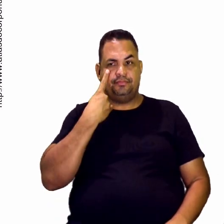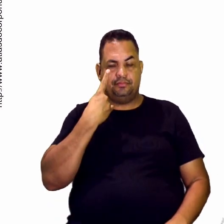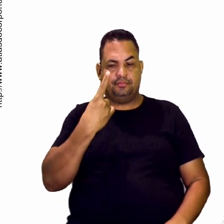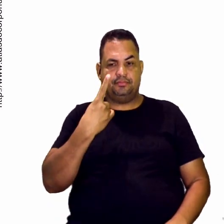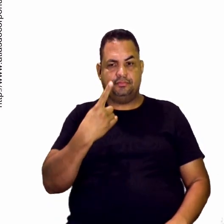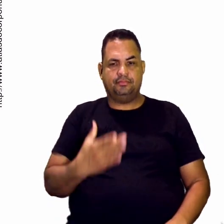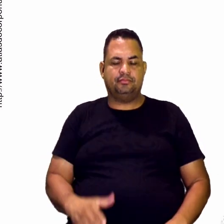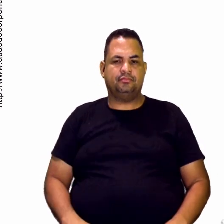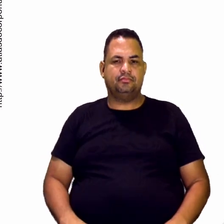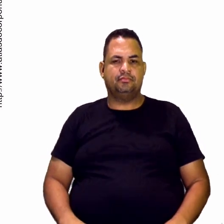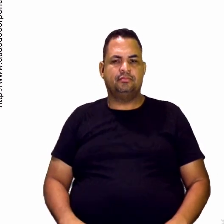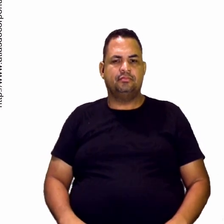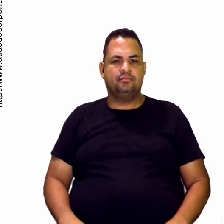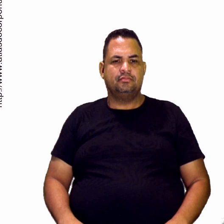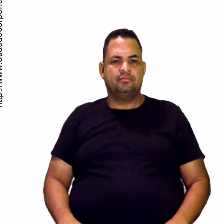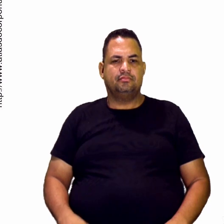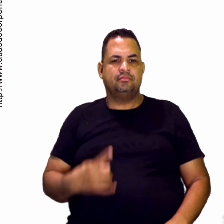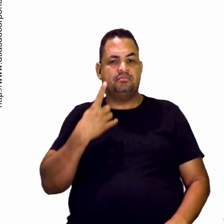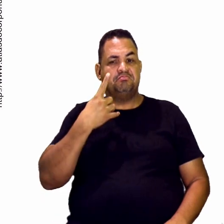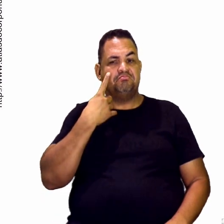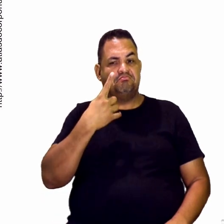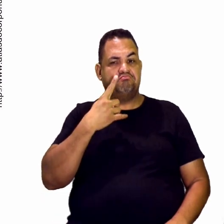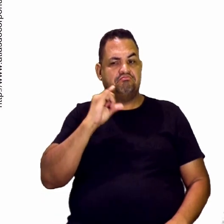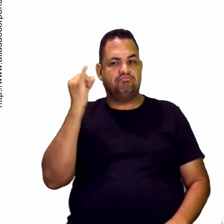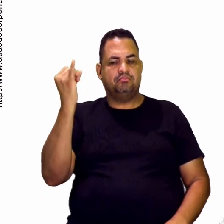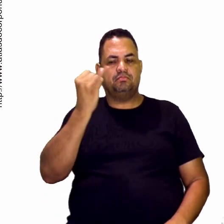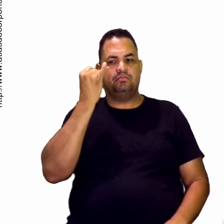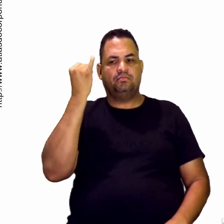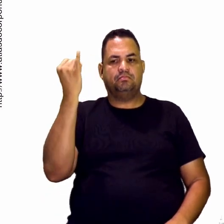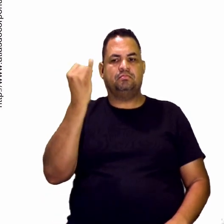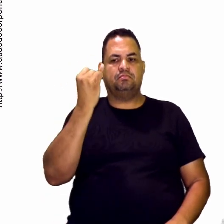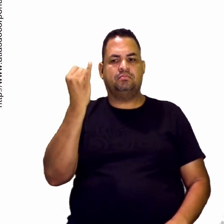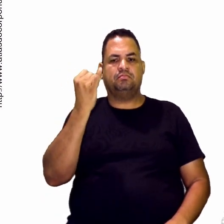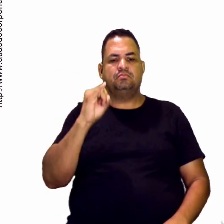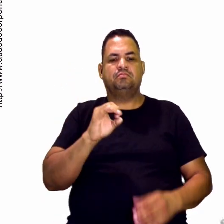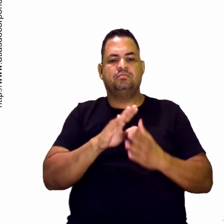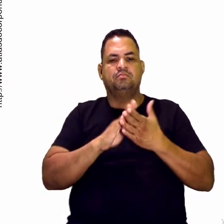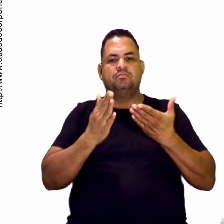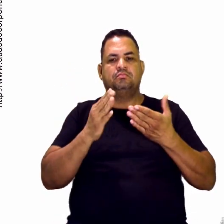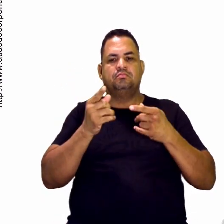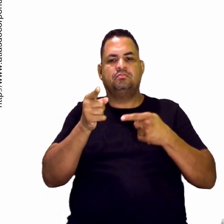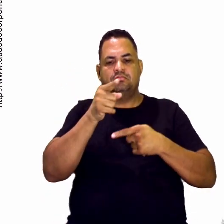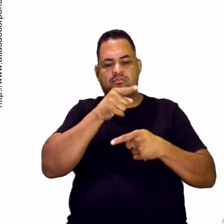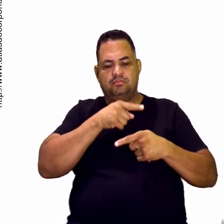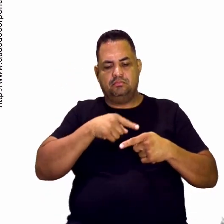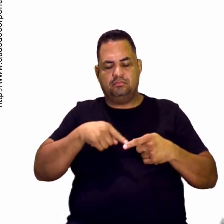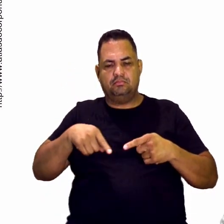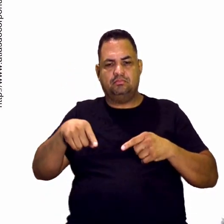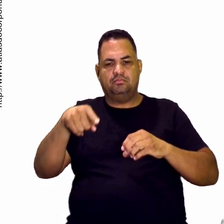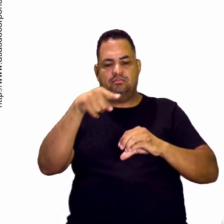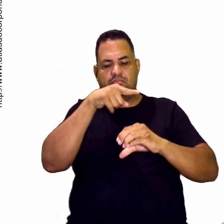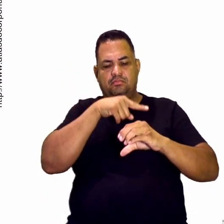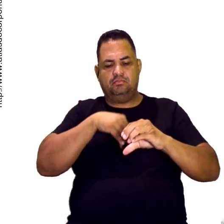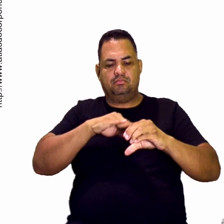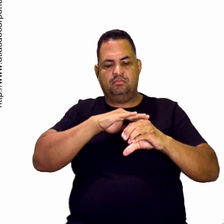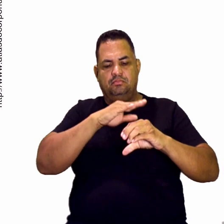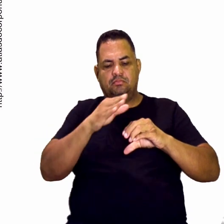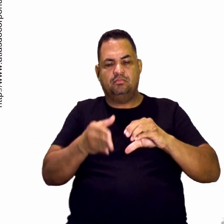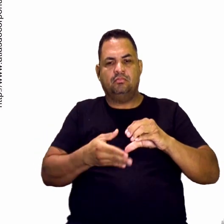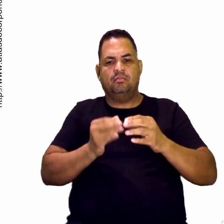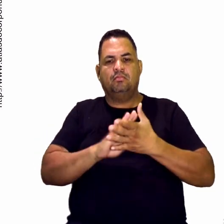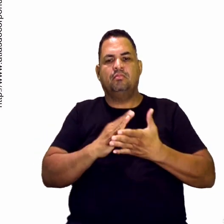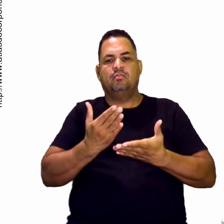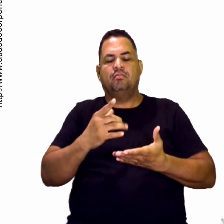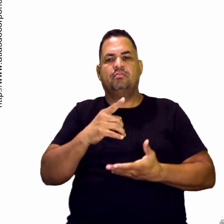for pesar a importância da membrana plasmática para a